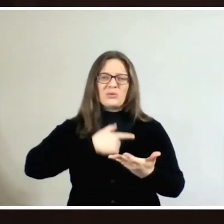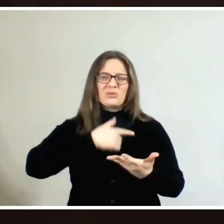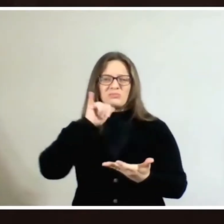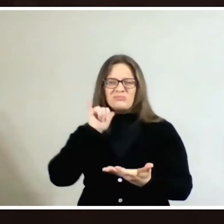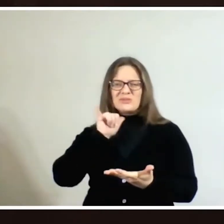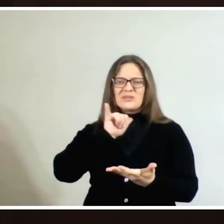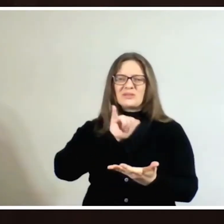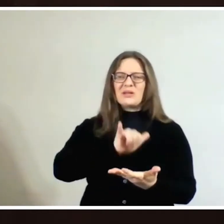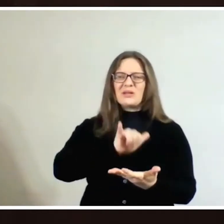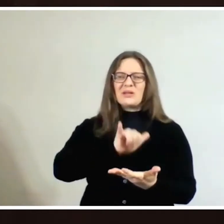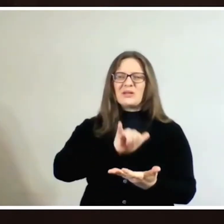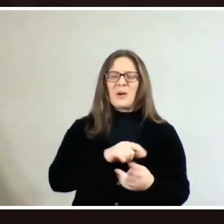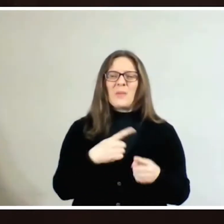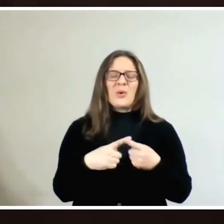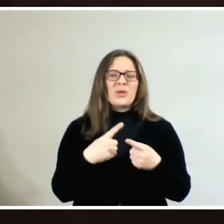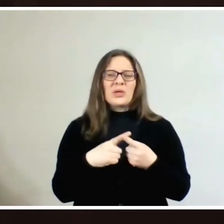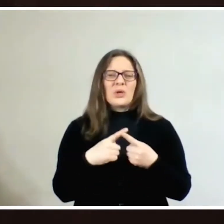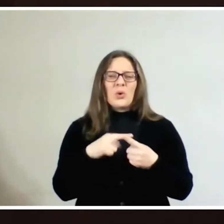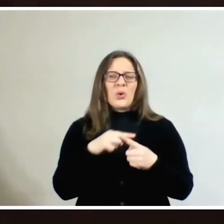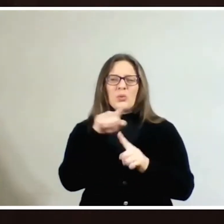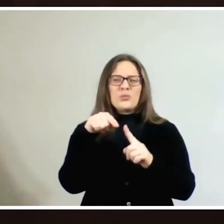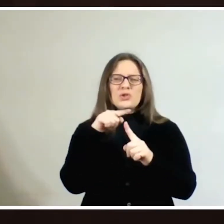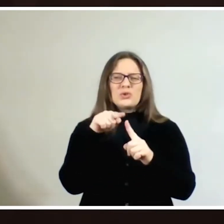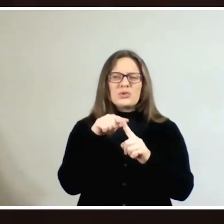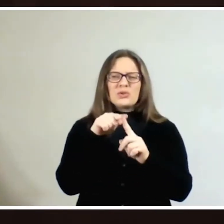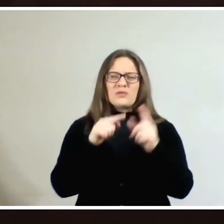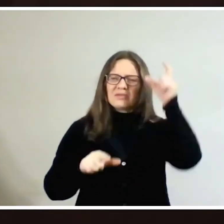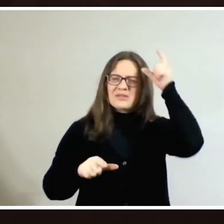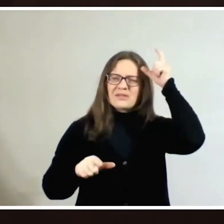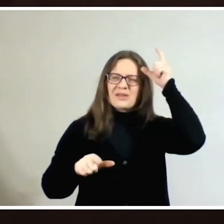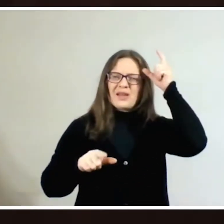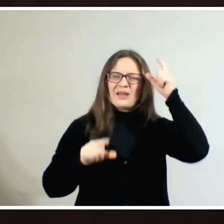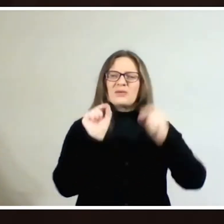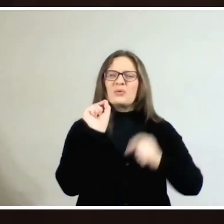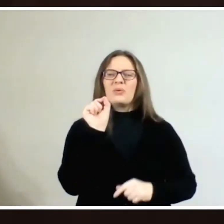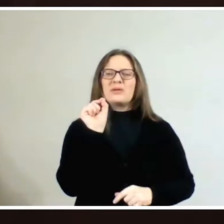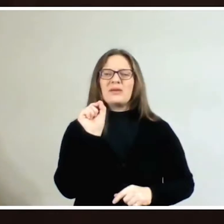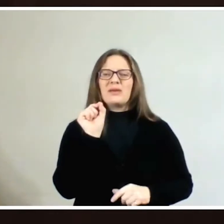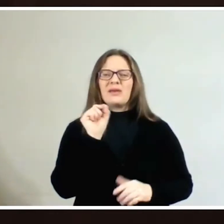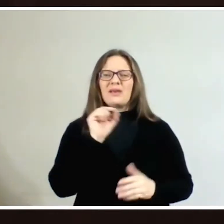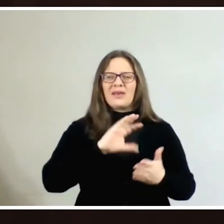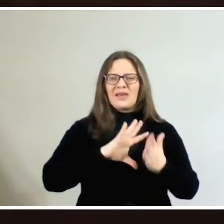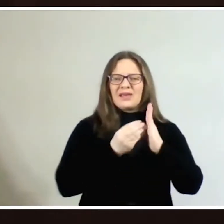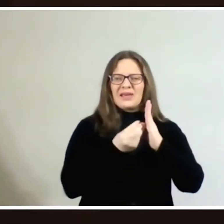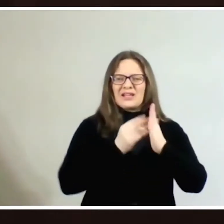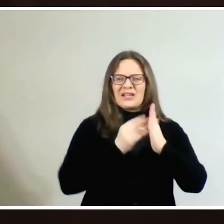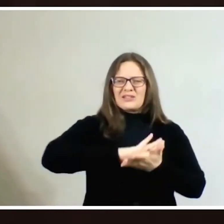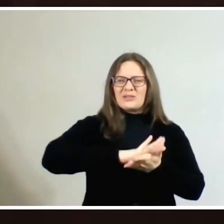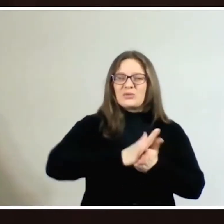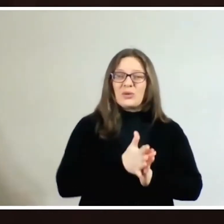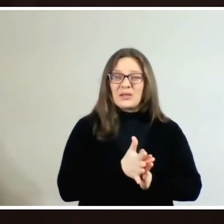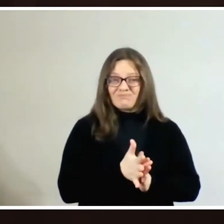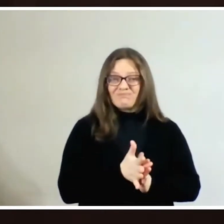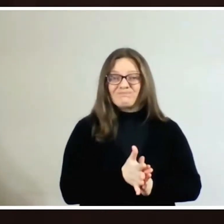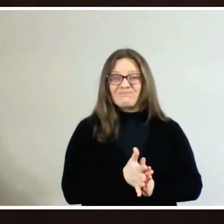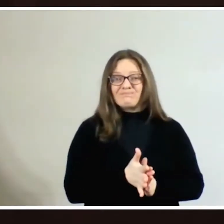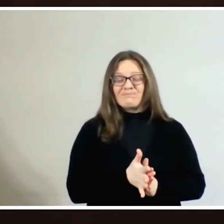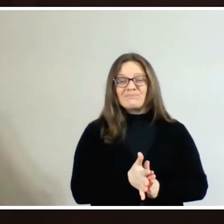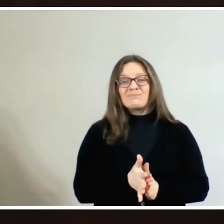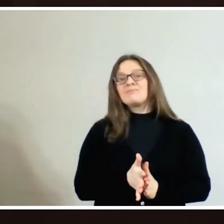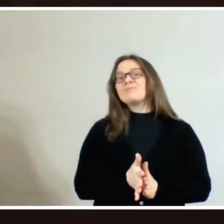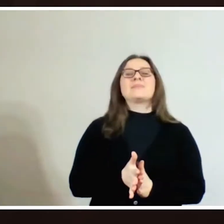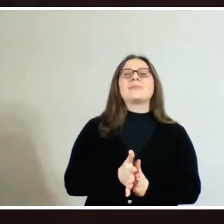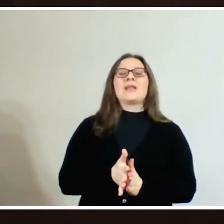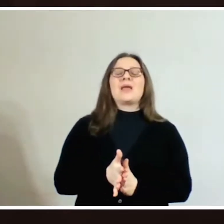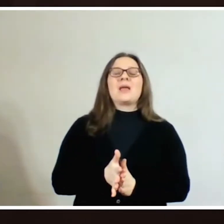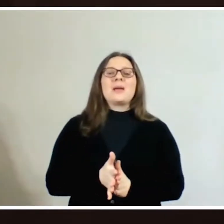a igreja, porque ele sabe que a igreja edificada derrotará a porta do